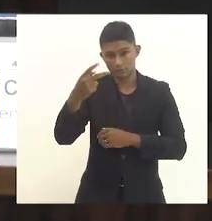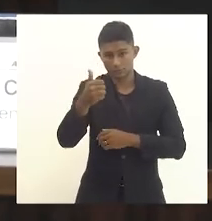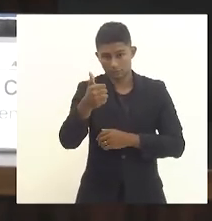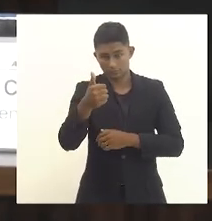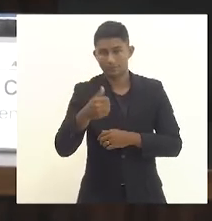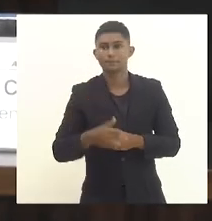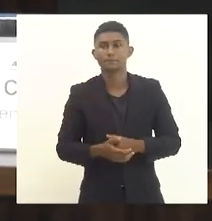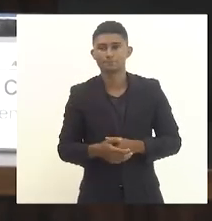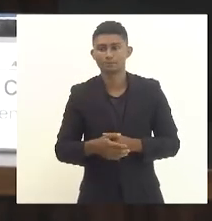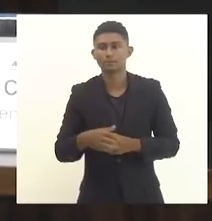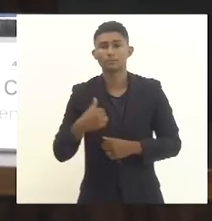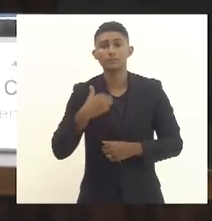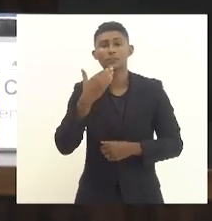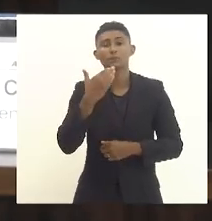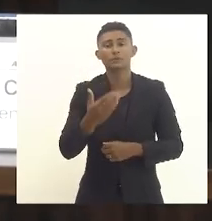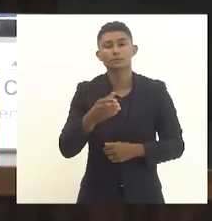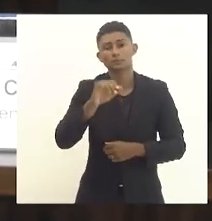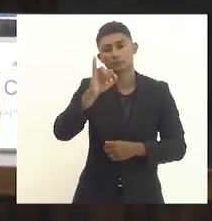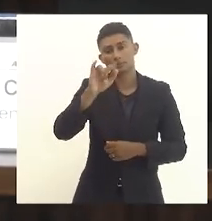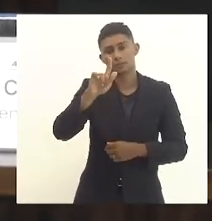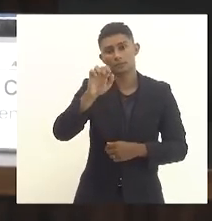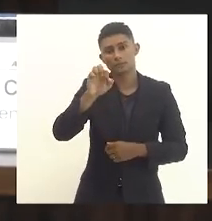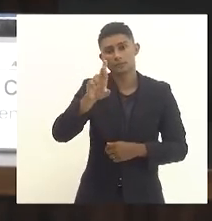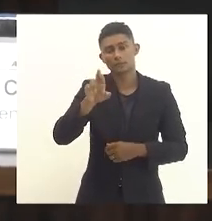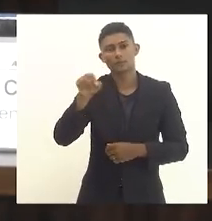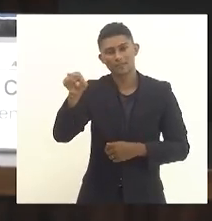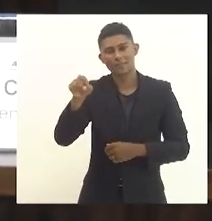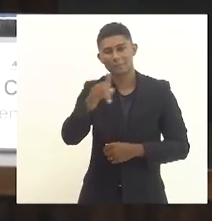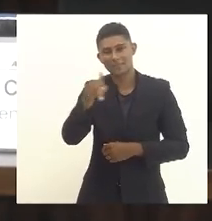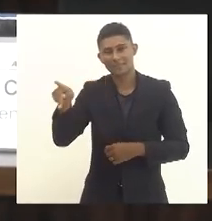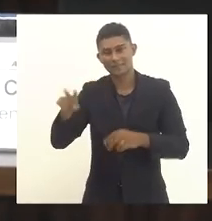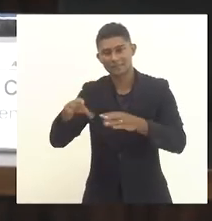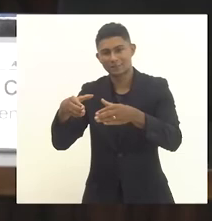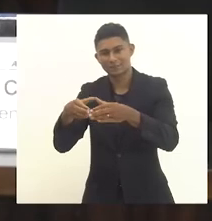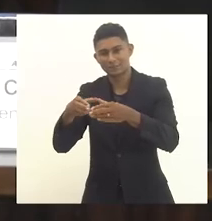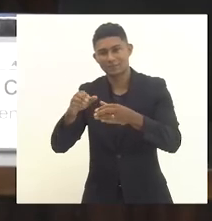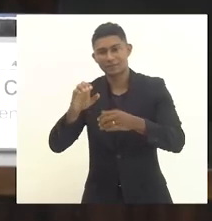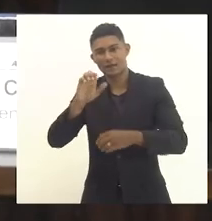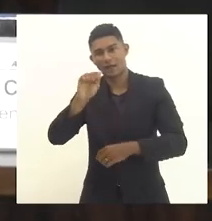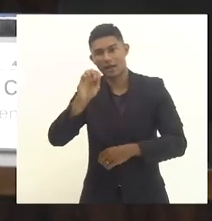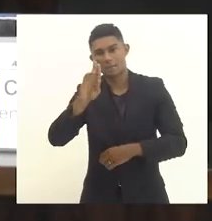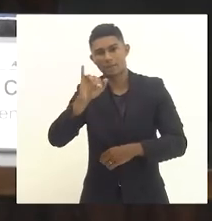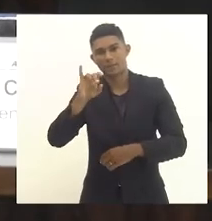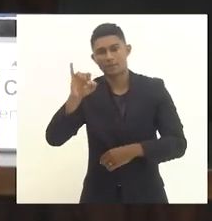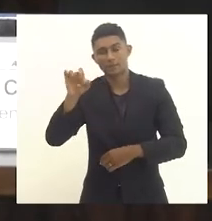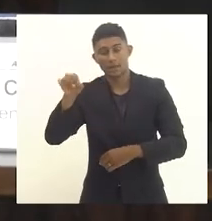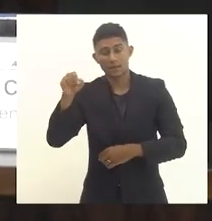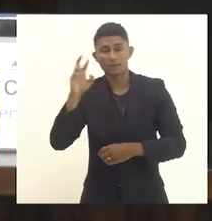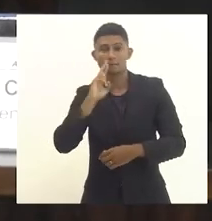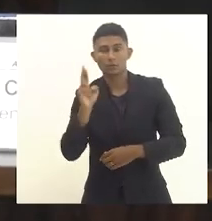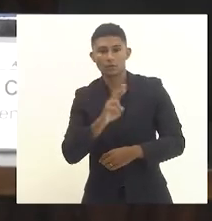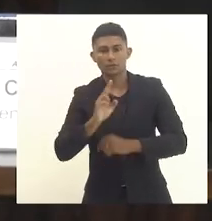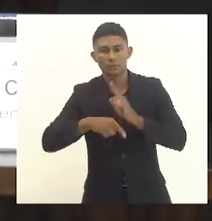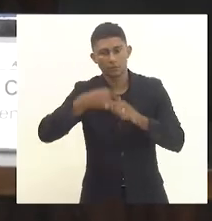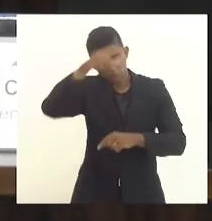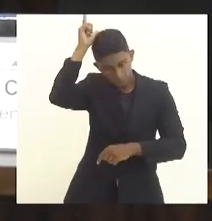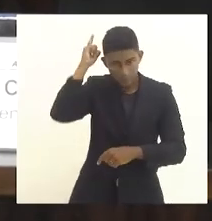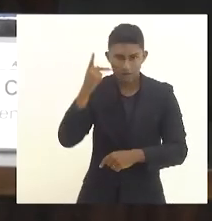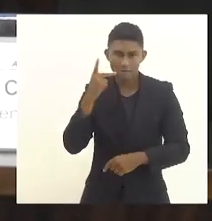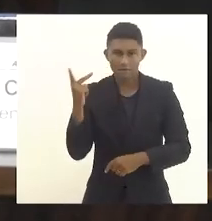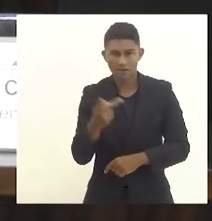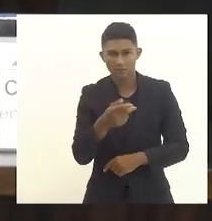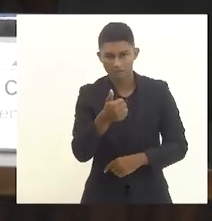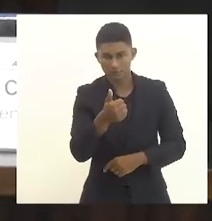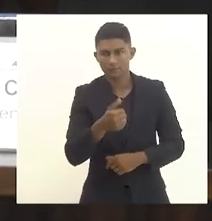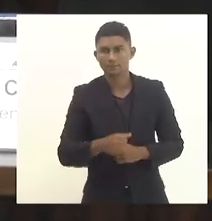fazê-lo, pedir o Igor, presidente da ABDI, para que possa responder, em seguida vamos ouvir o deputado Luiz Paulo. Tem outras